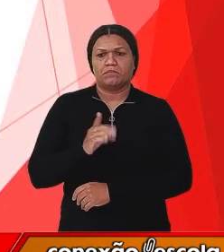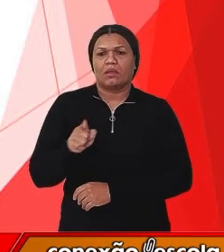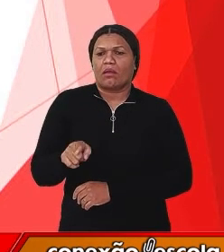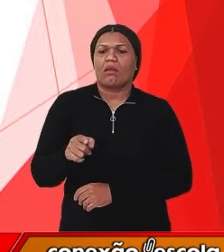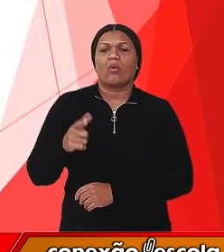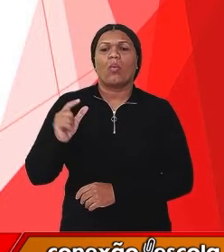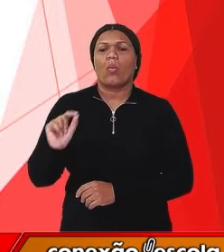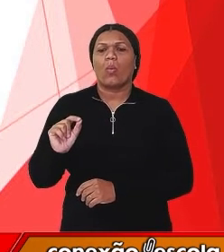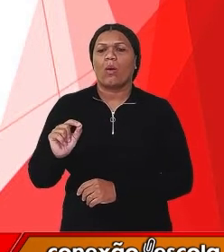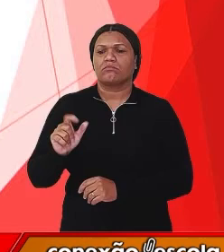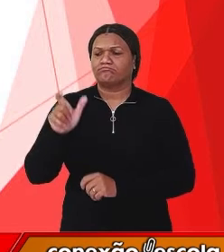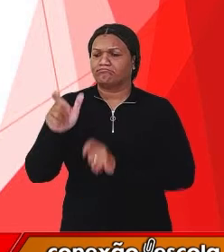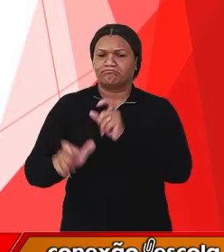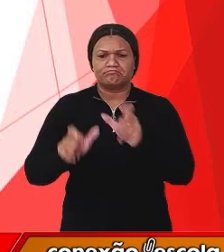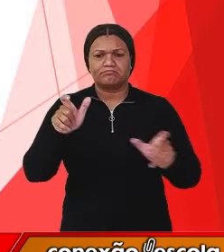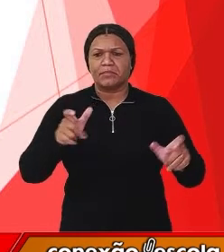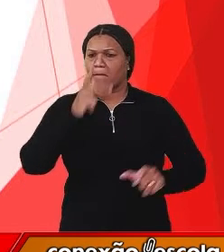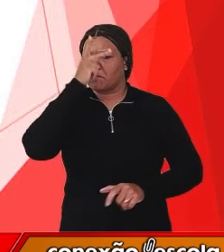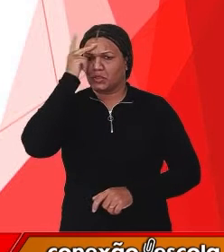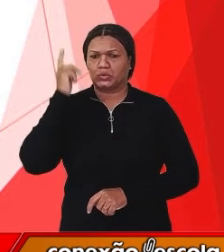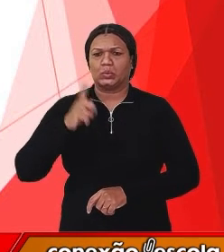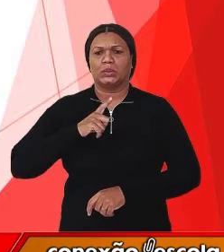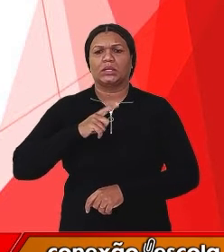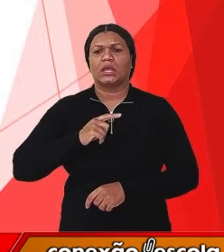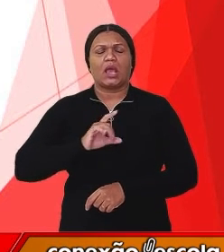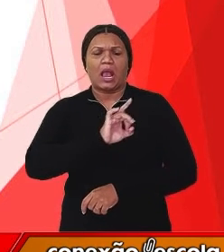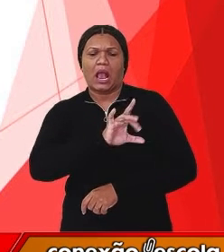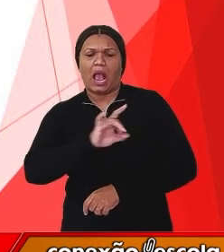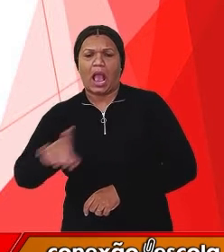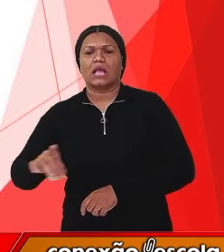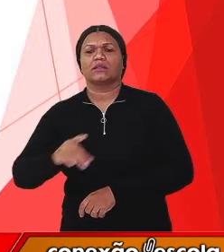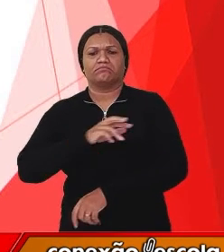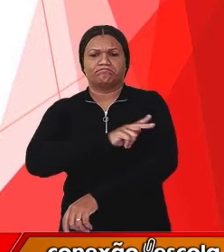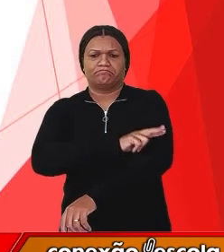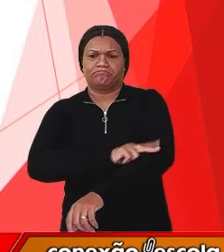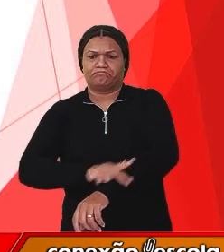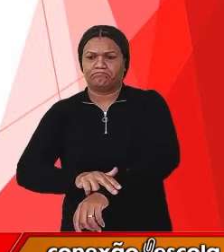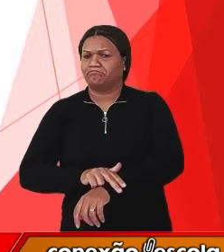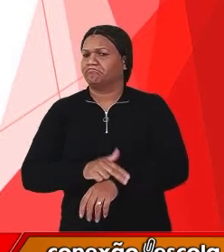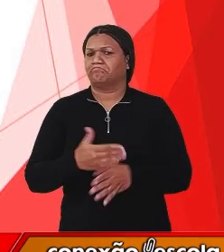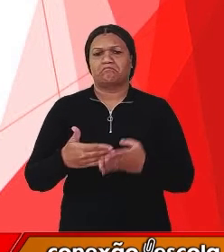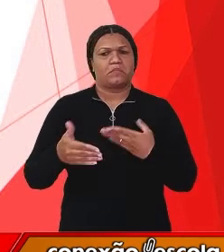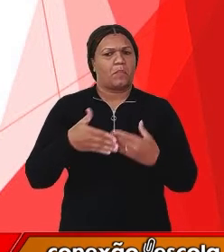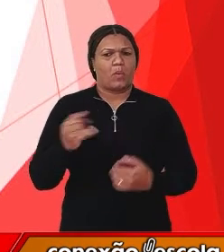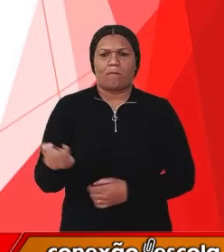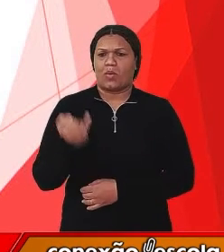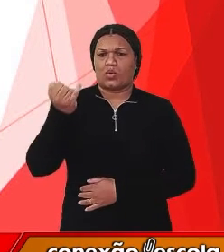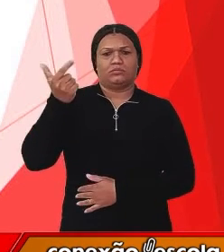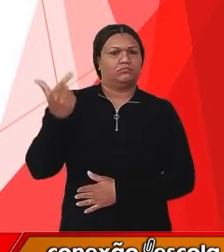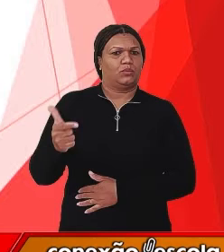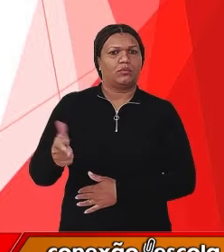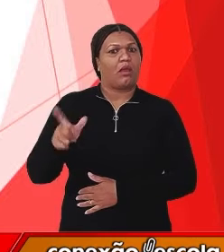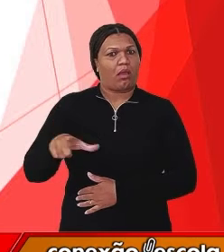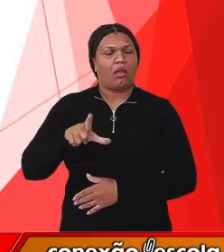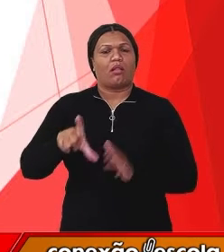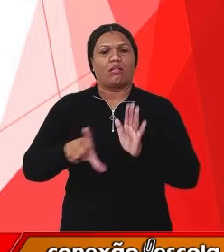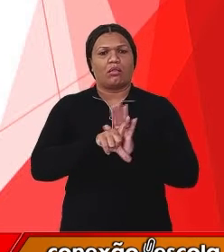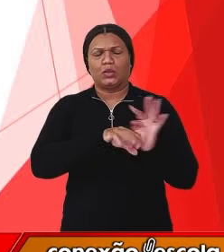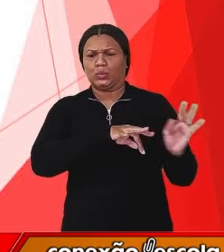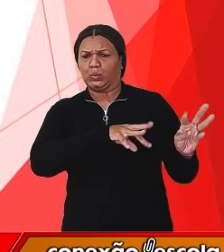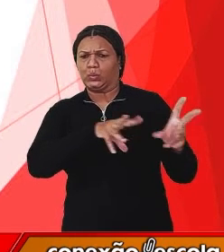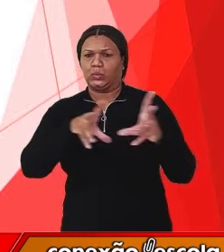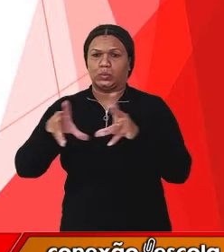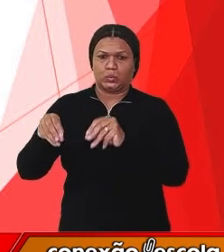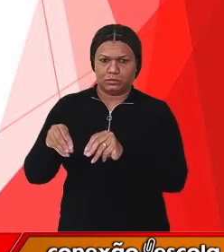independentemente da origem étnica de cada um. Porém, Essa libertação, a Lei Áurea